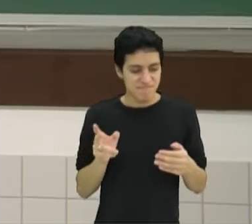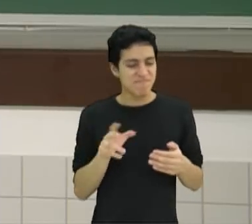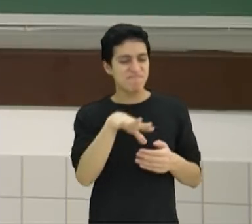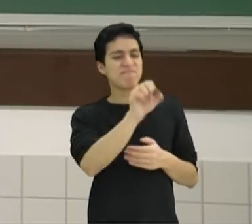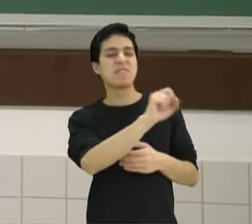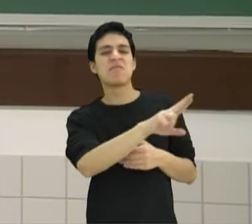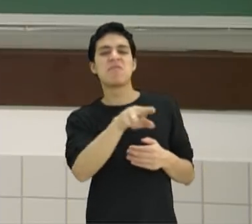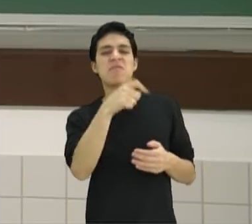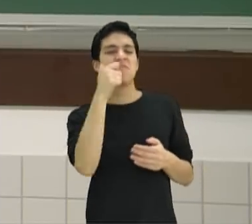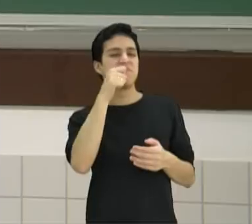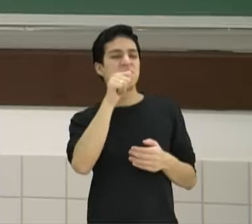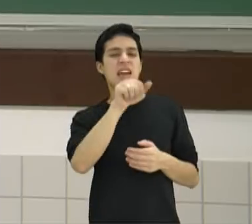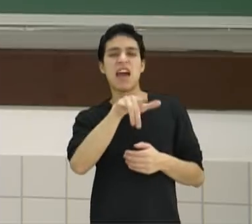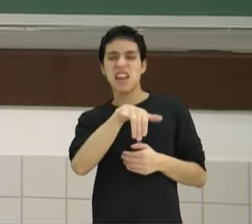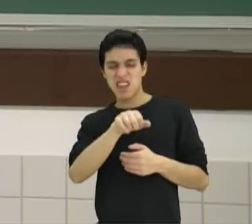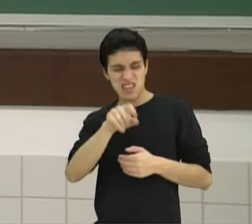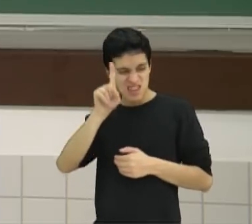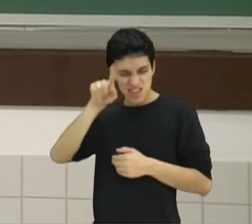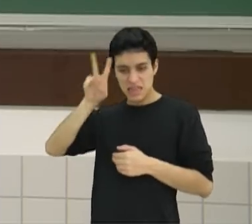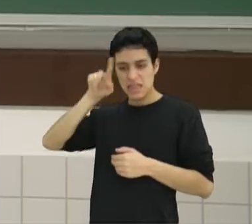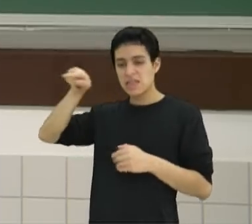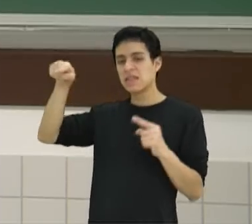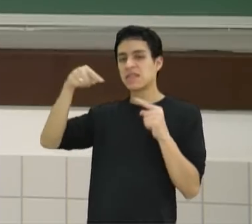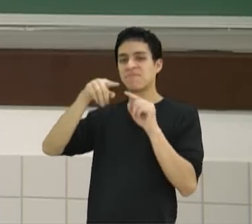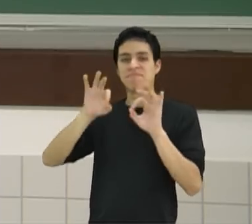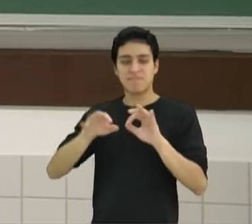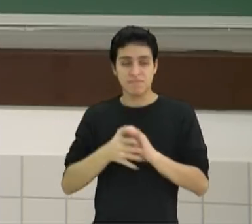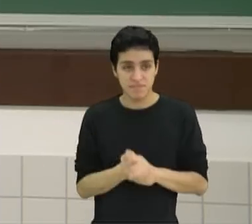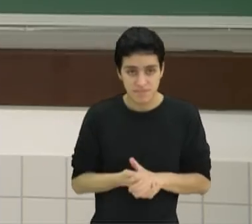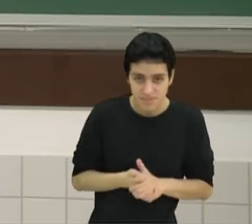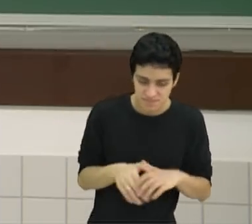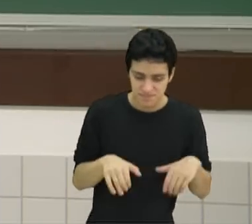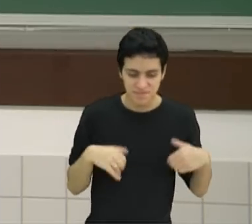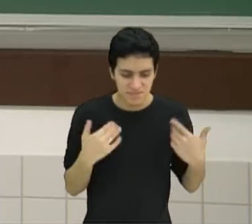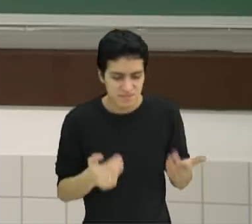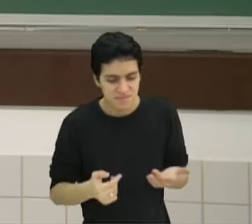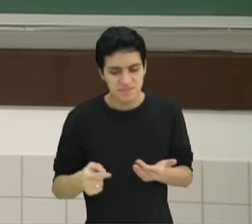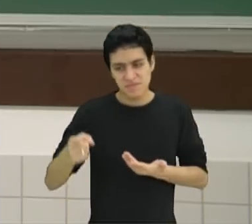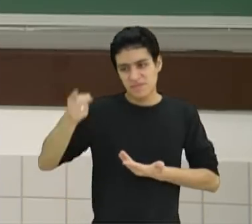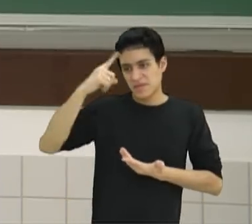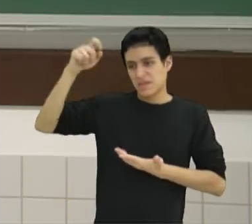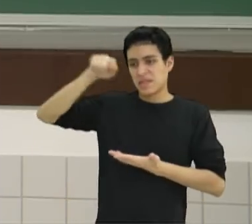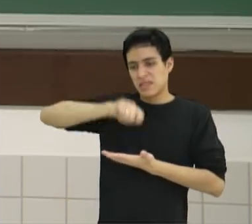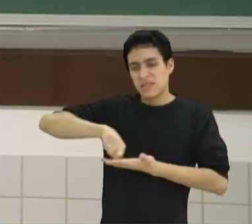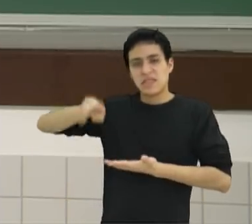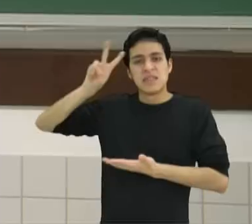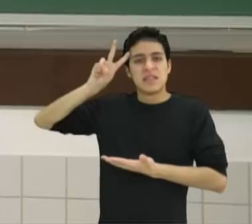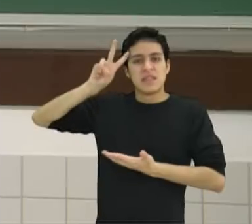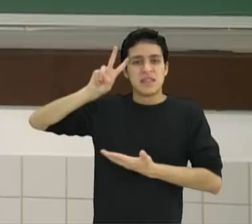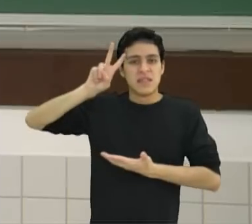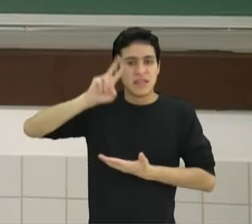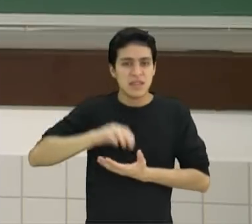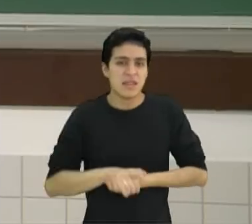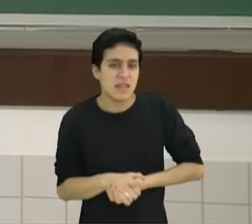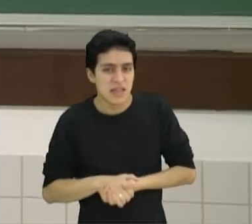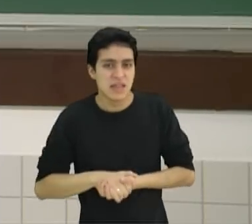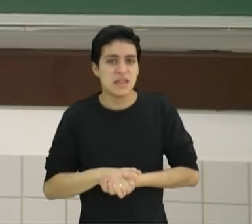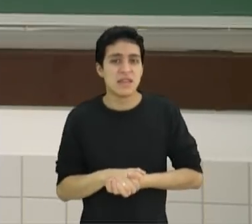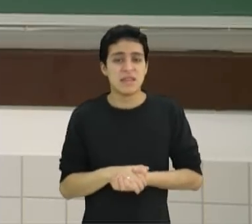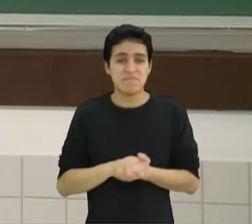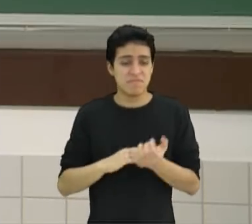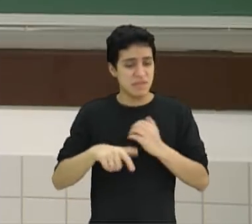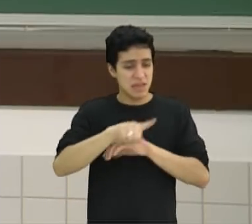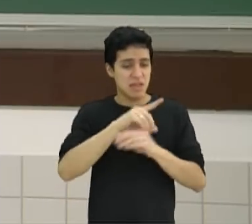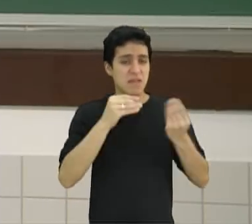das filhas do vice-chanceler, do reitor, né? Então ele criou essa história, e até algo que não é mencionado